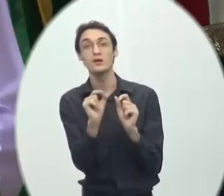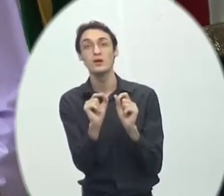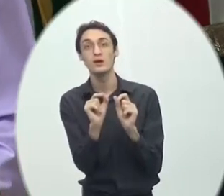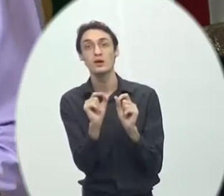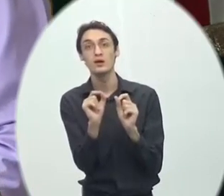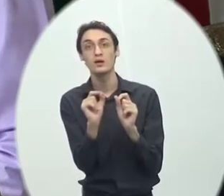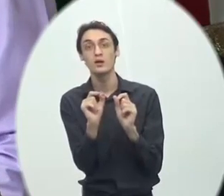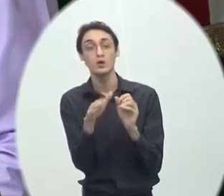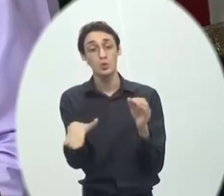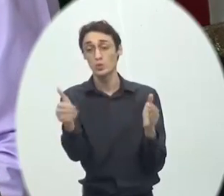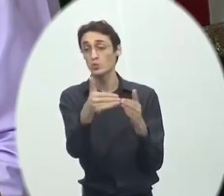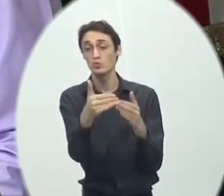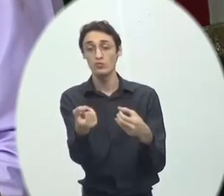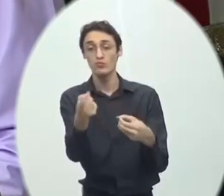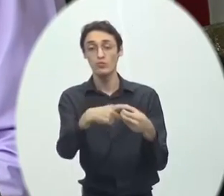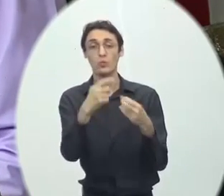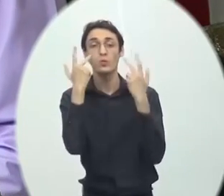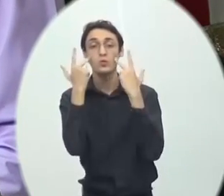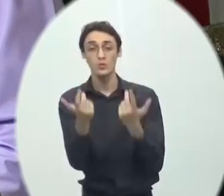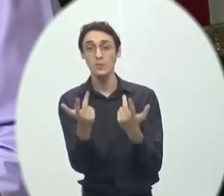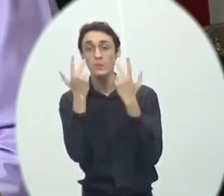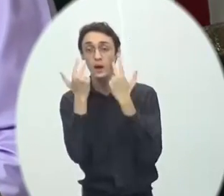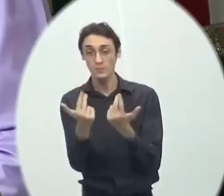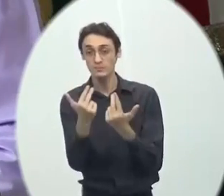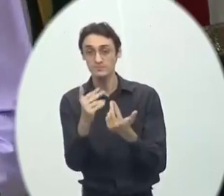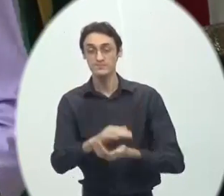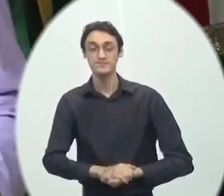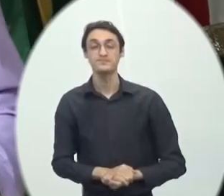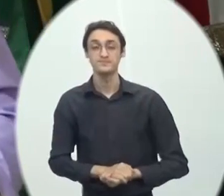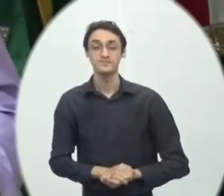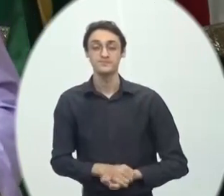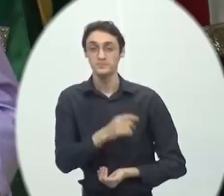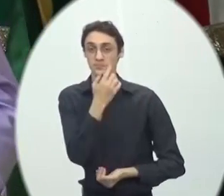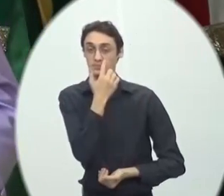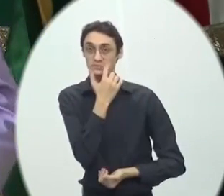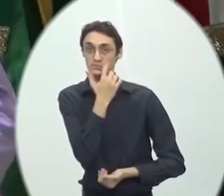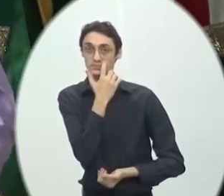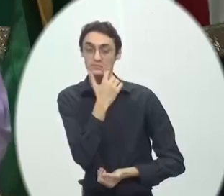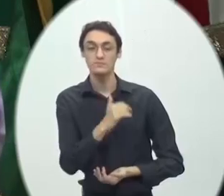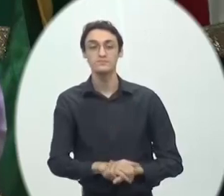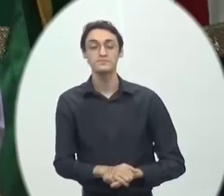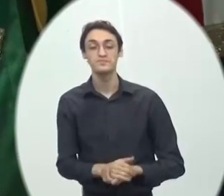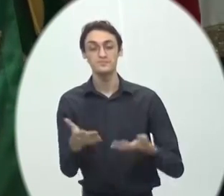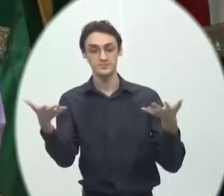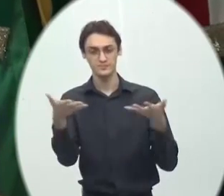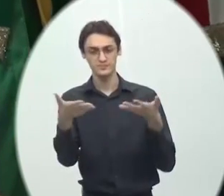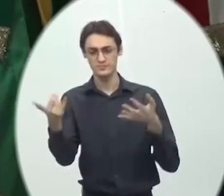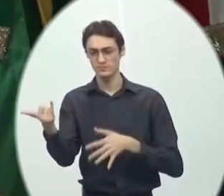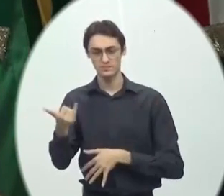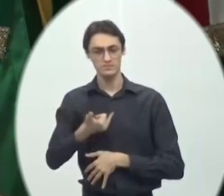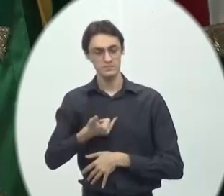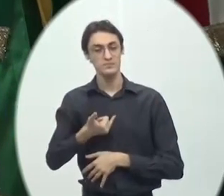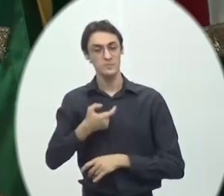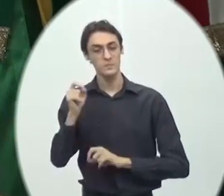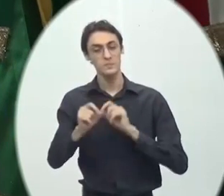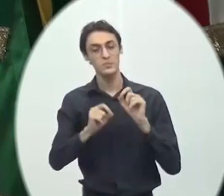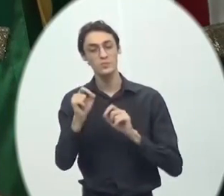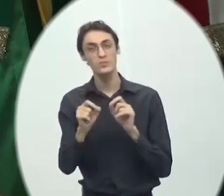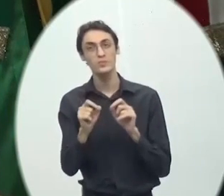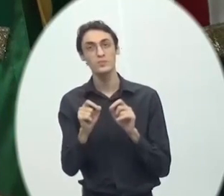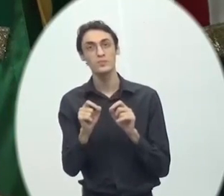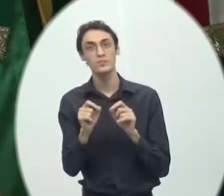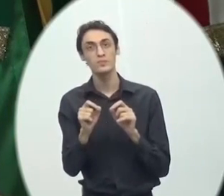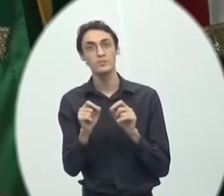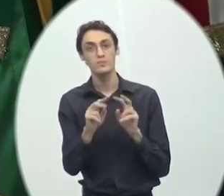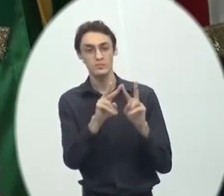as coisas voltem à sua realidade. Se não, vejamos. Até eu teria uma informação hoje, antes de entrar no